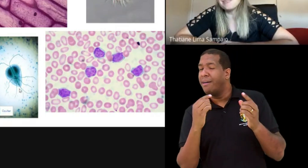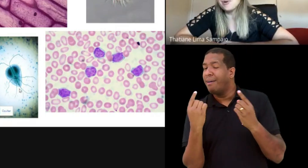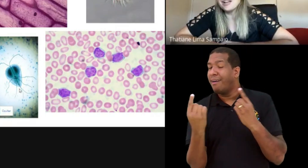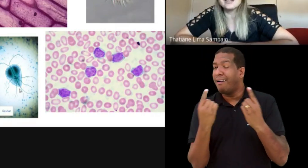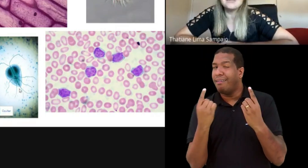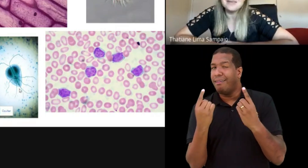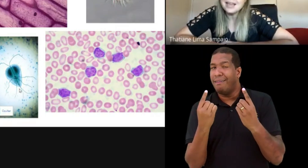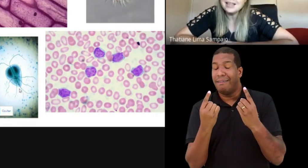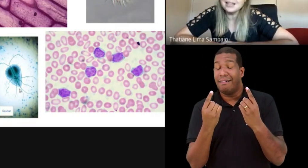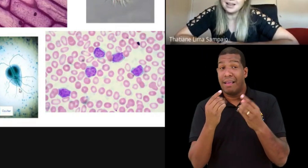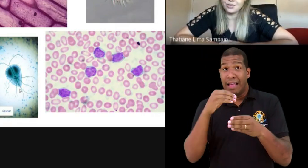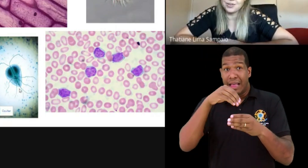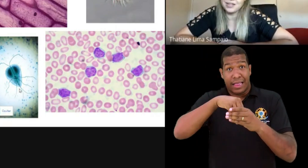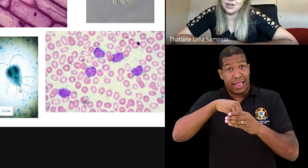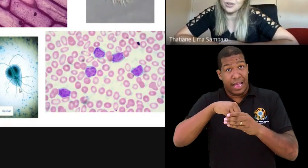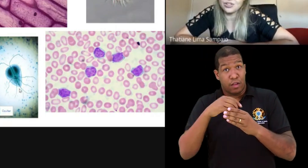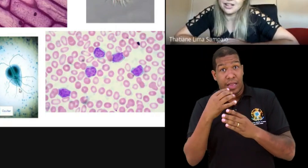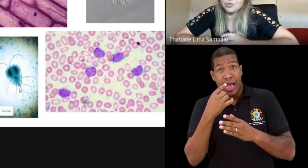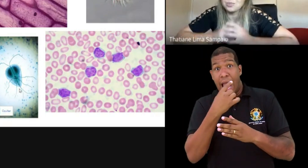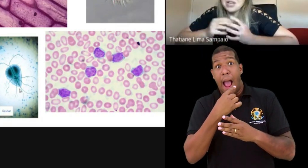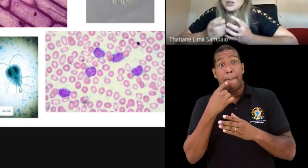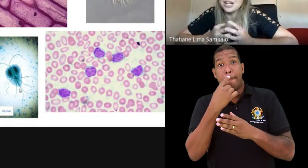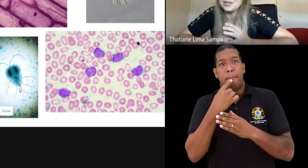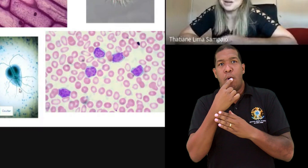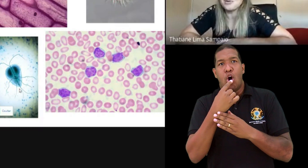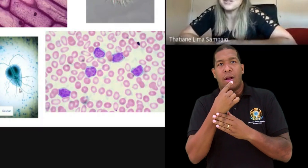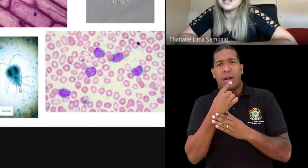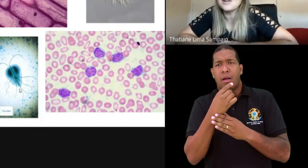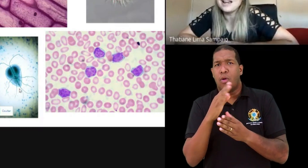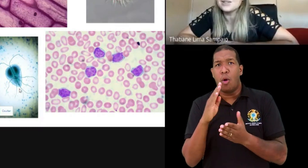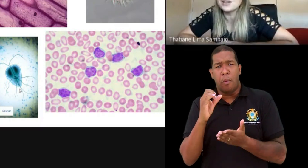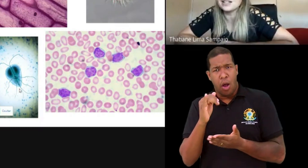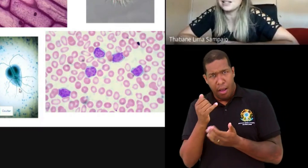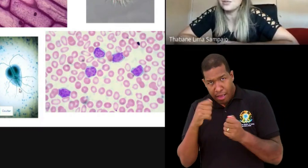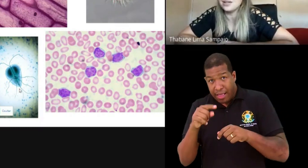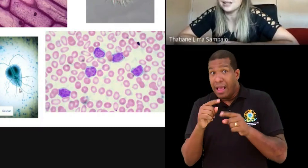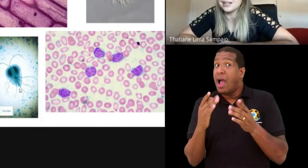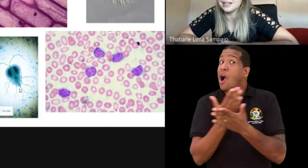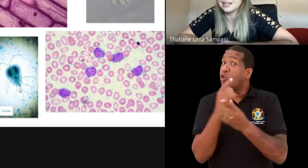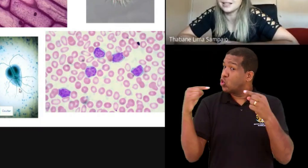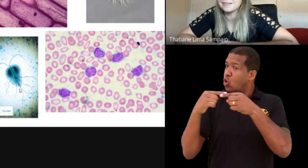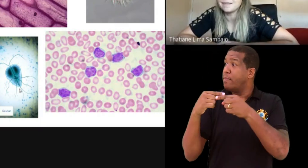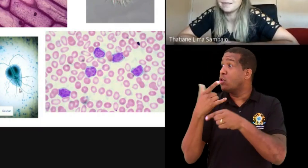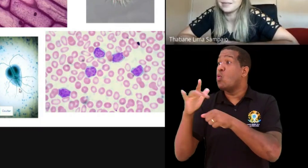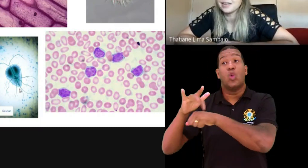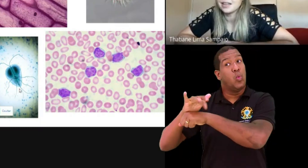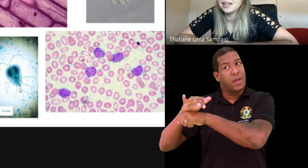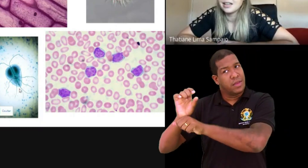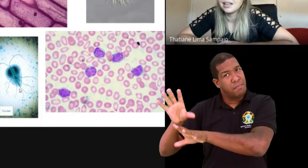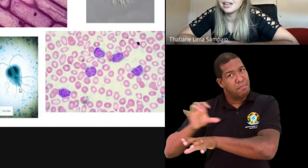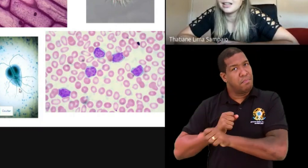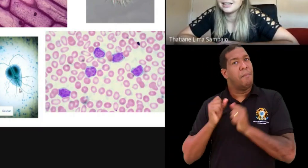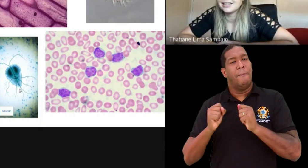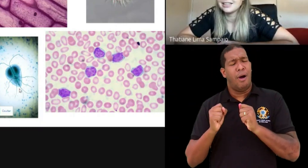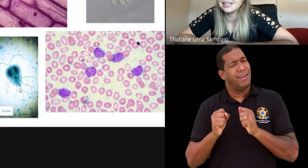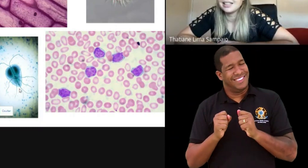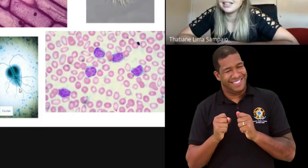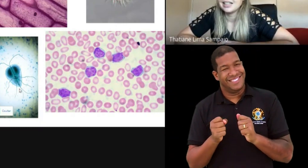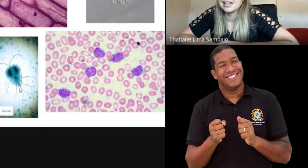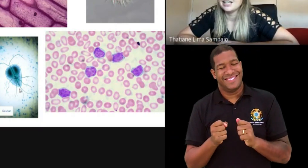microbiota da boca também, ou seja, os micro-organismos da boca estão relacionados a doenças.